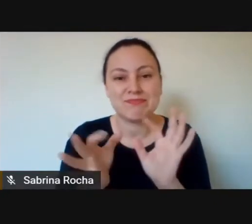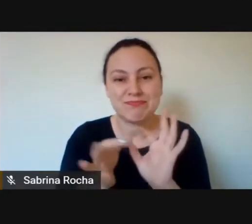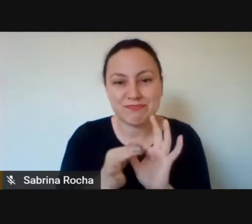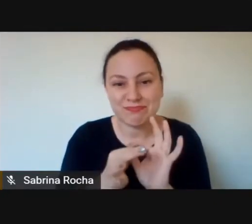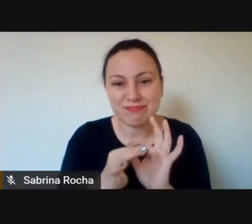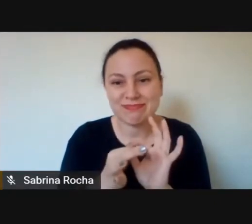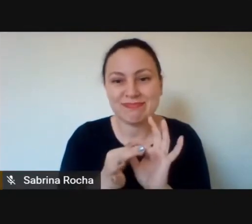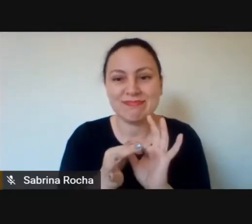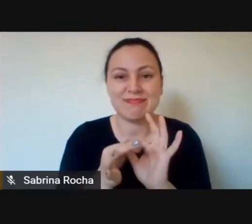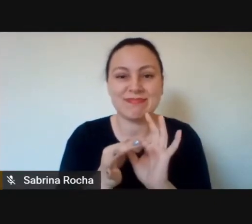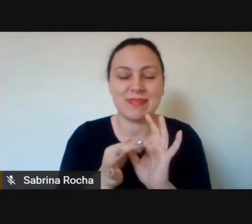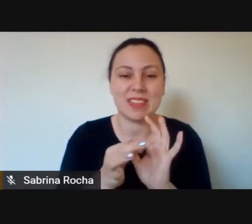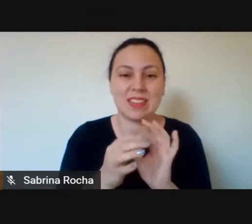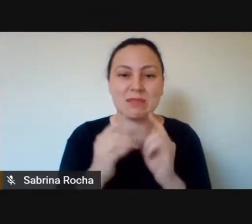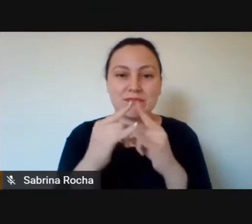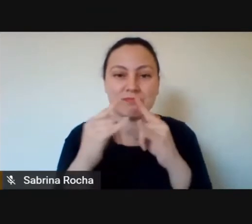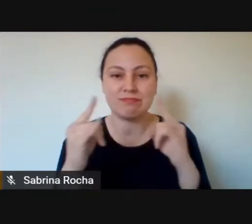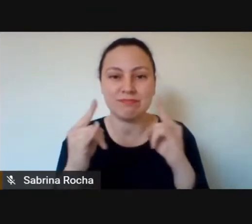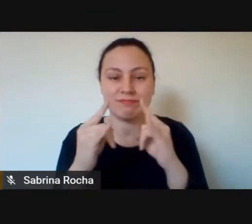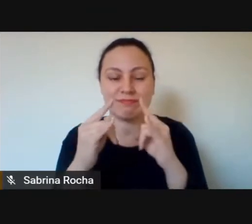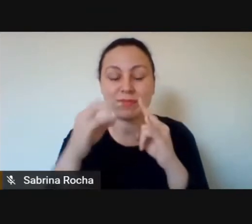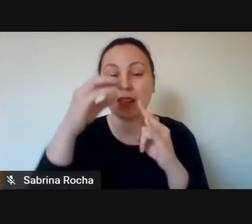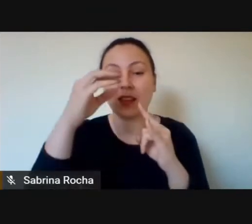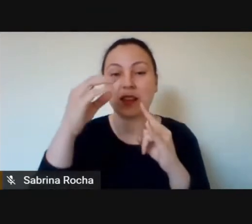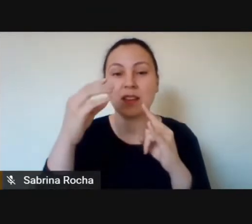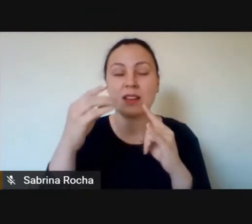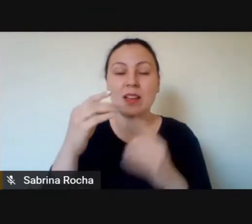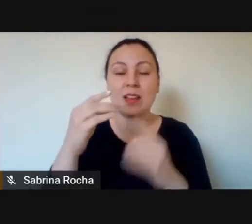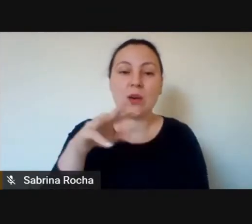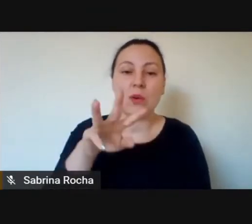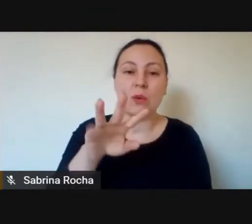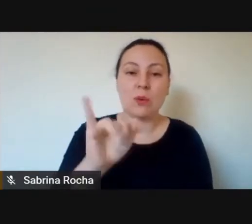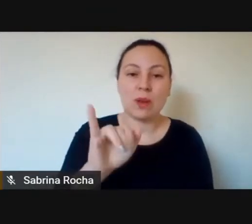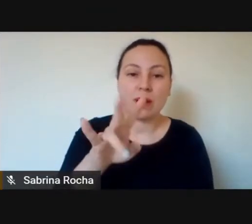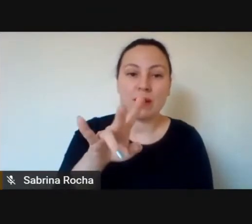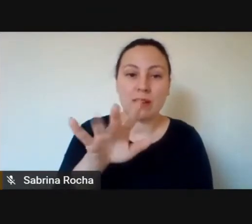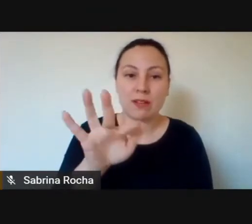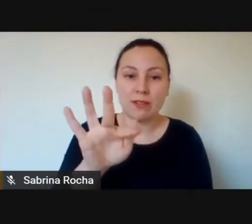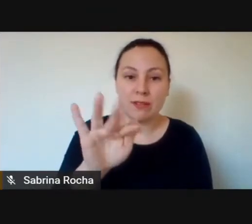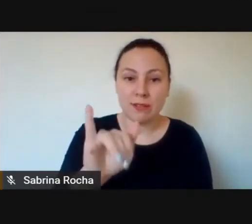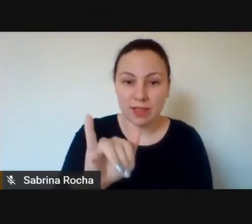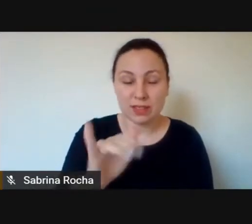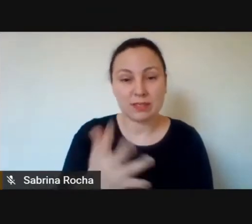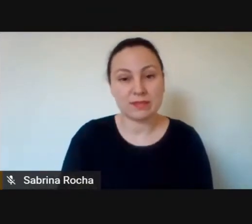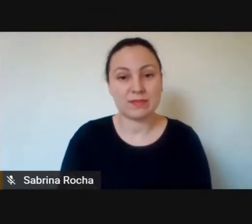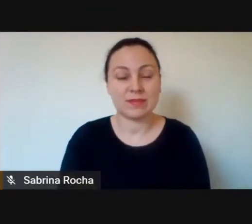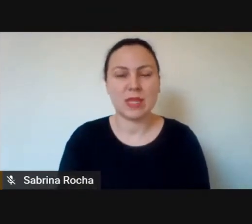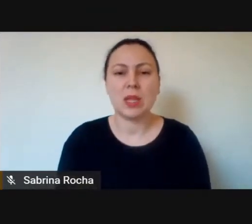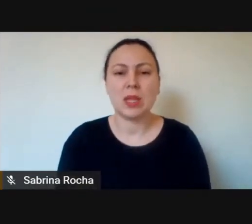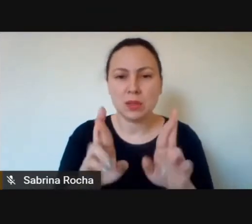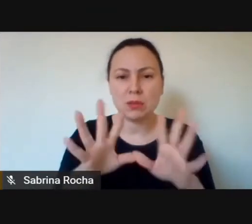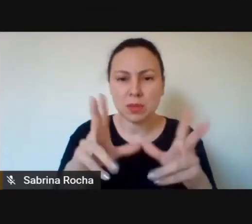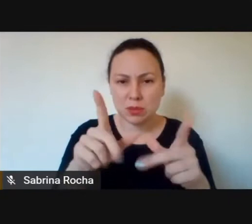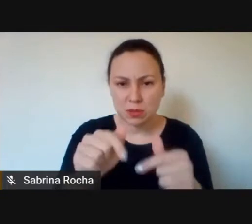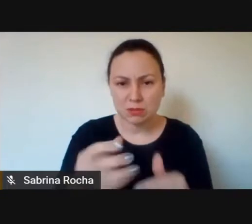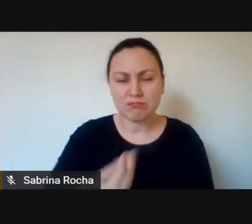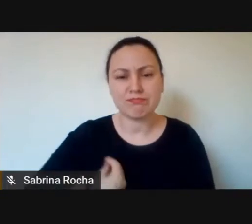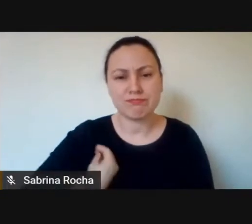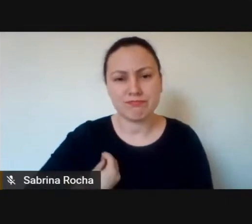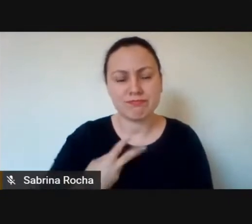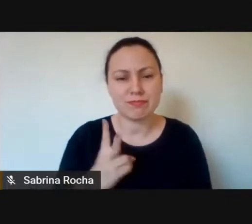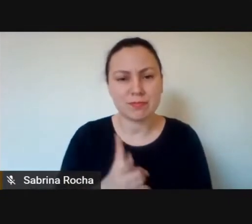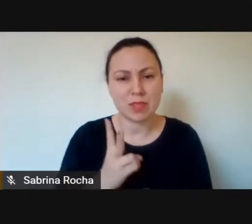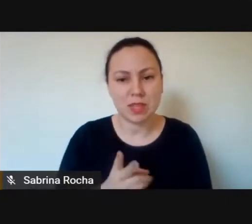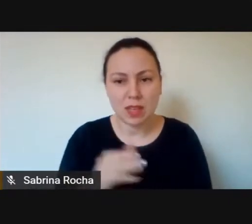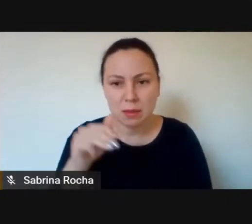Então, o que pode acontecer é que a gente deu uma pequena pausa, mas espero que vocês fiquem todos por aí, porque é uma questão de